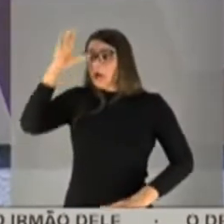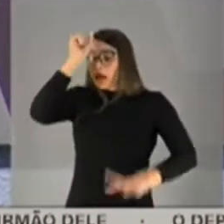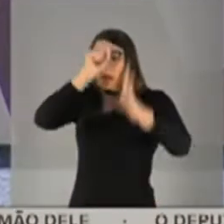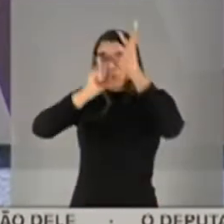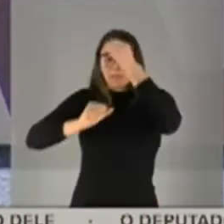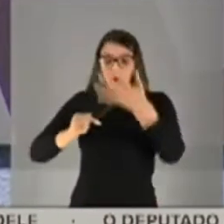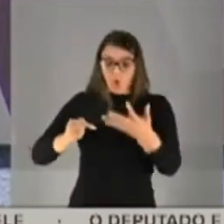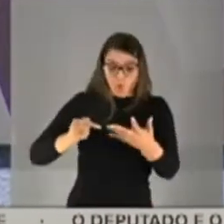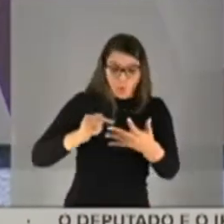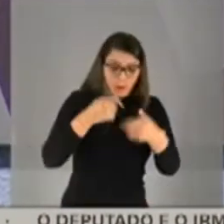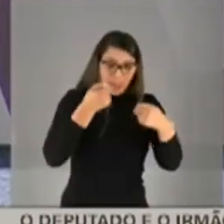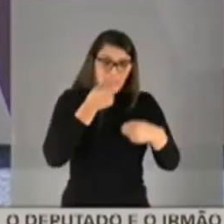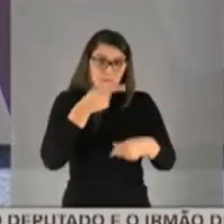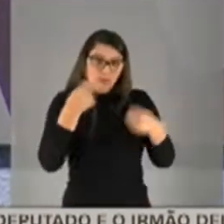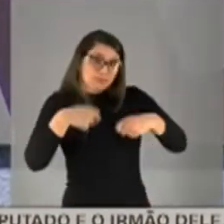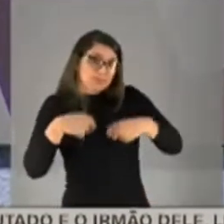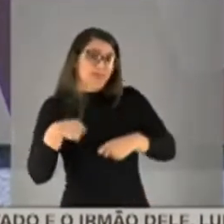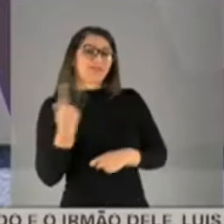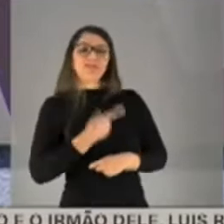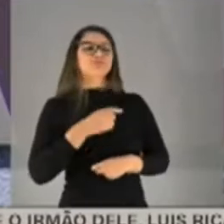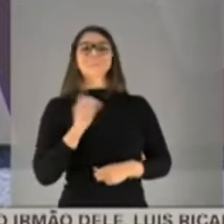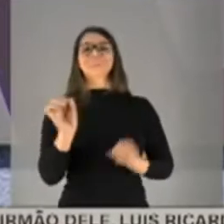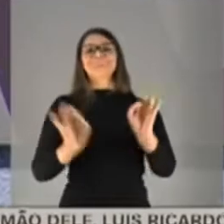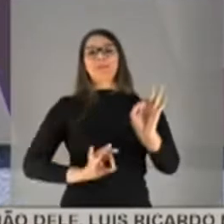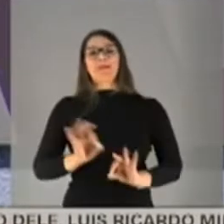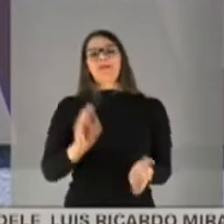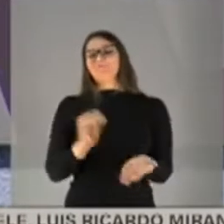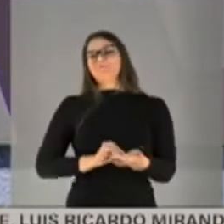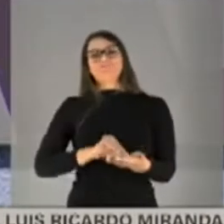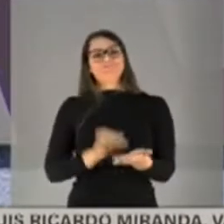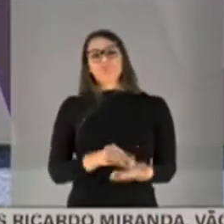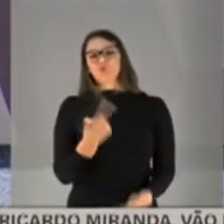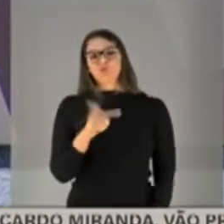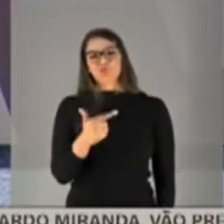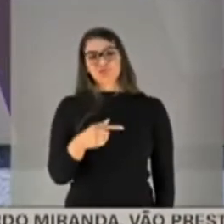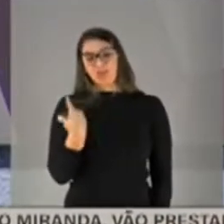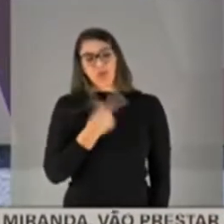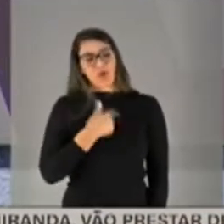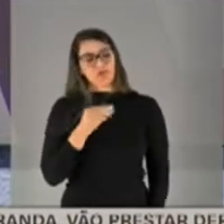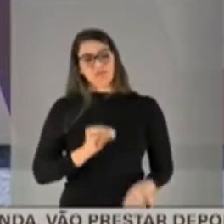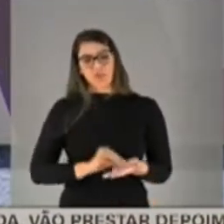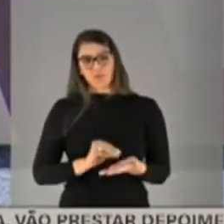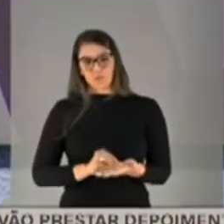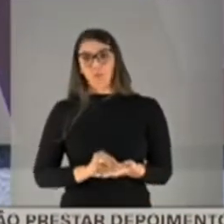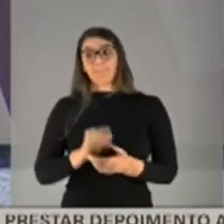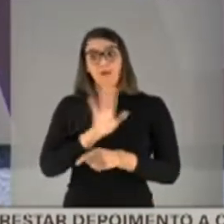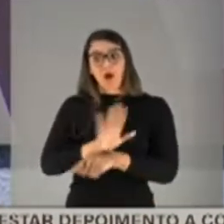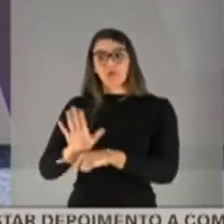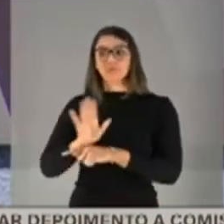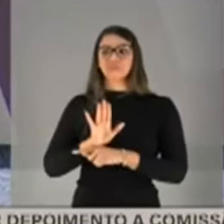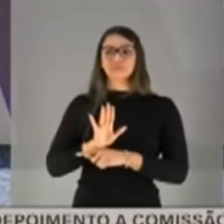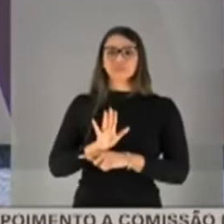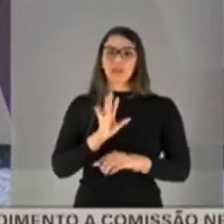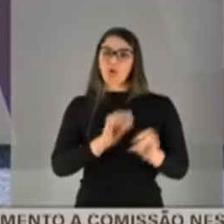medicamentos que necessários, a gente não estava preparado, a gente precisava estar preparado para ter isso no sistema de saúde, para poder cuidar da saúde das